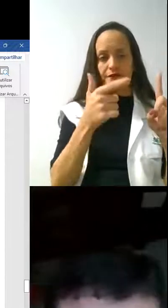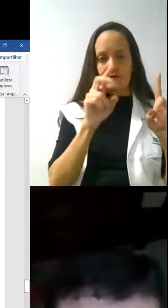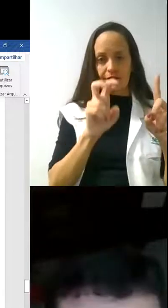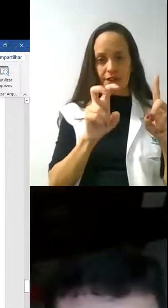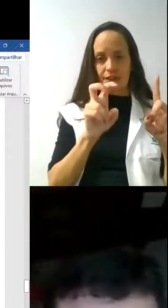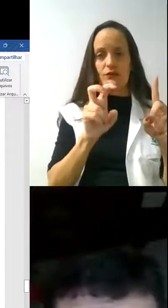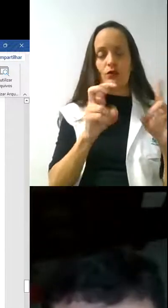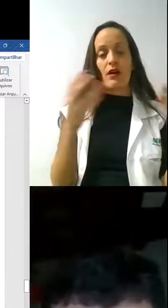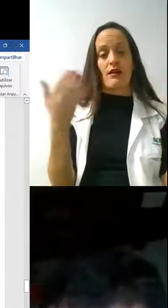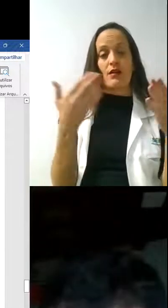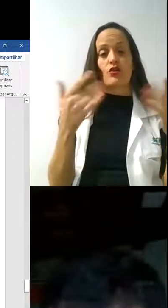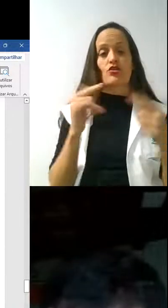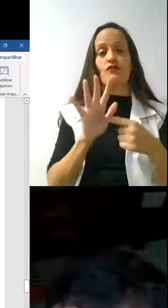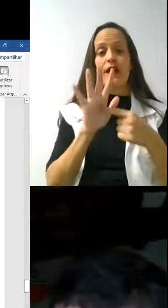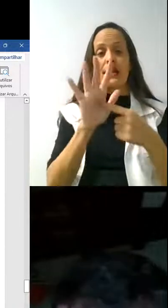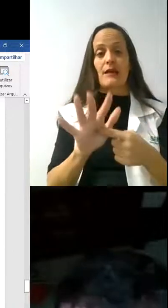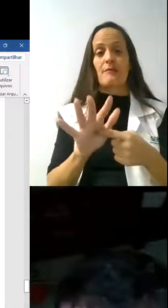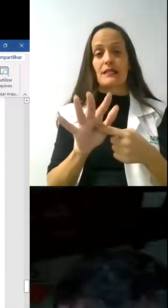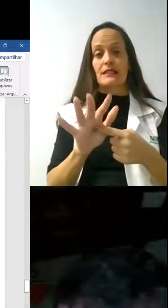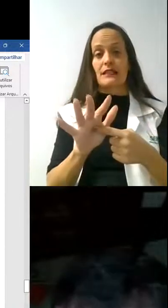gente está representando ele em